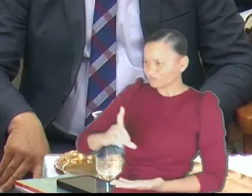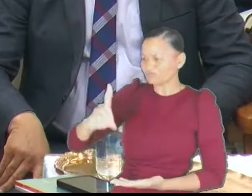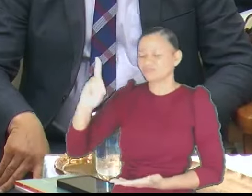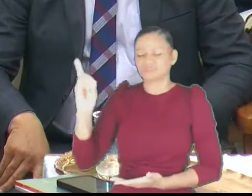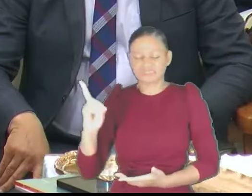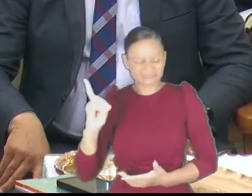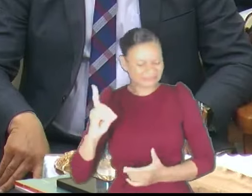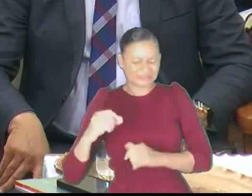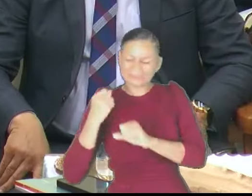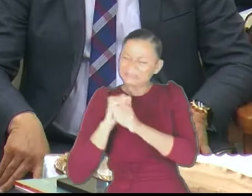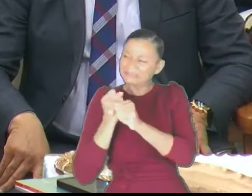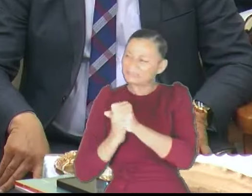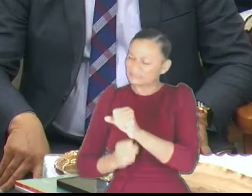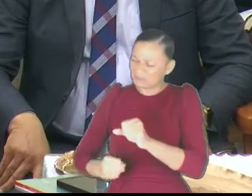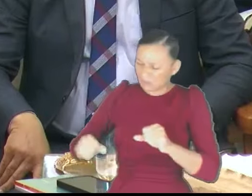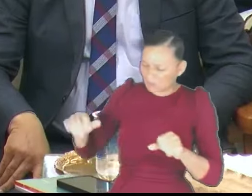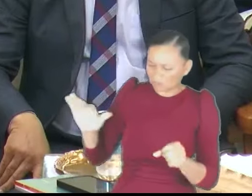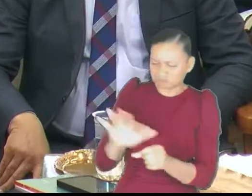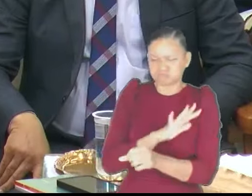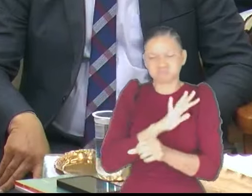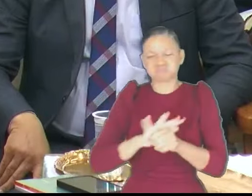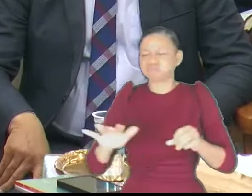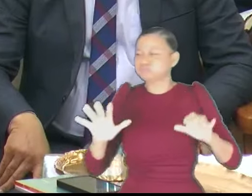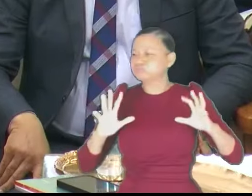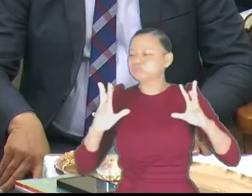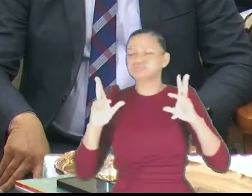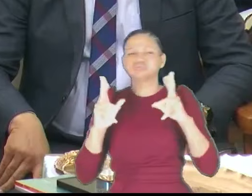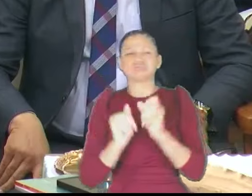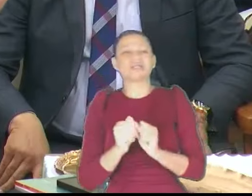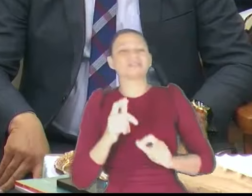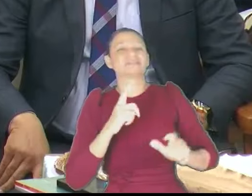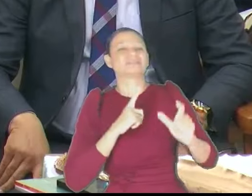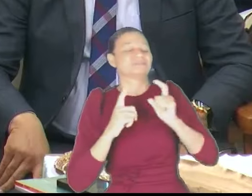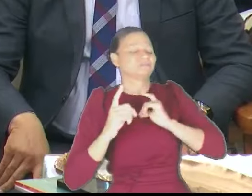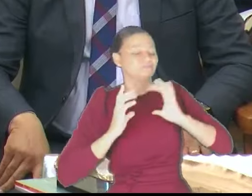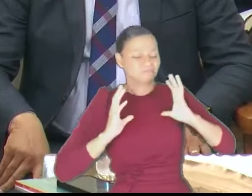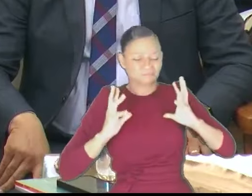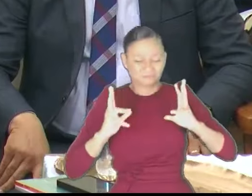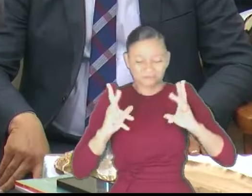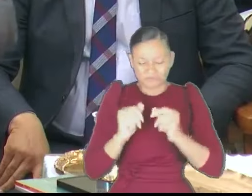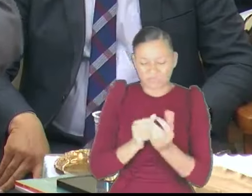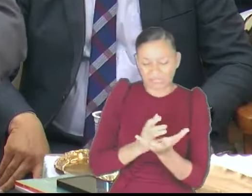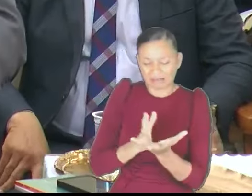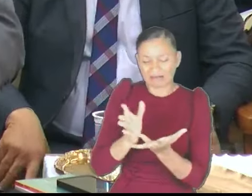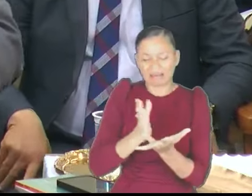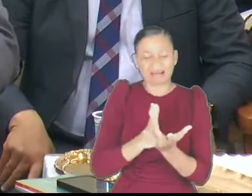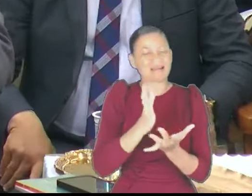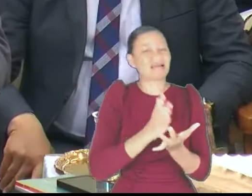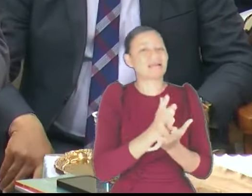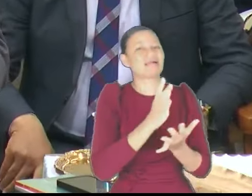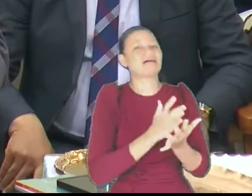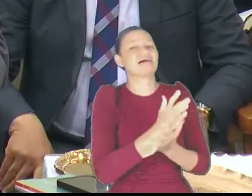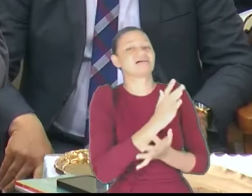diz que é transbordando, é abundante, tudo Ele tem, ou seja, em todas as áreas.